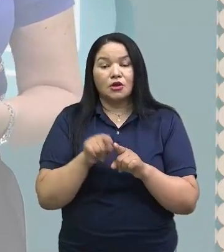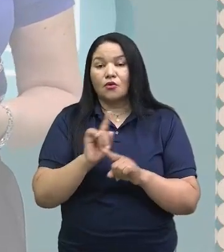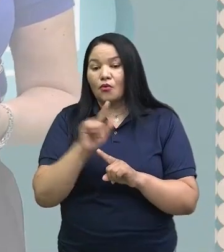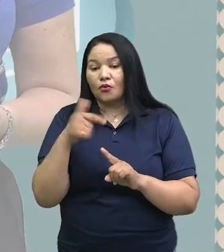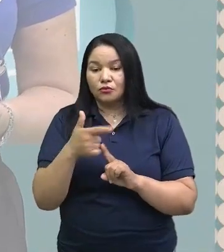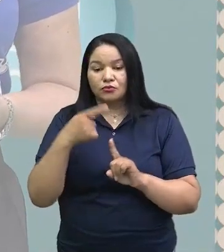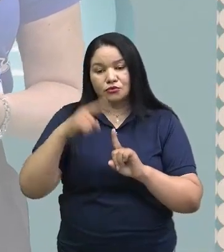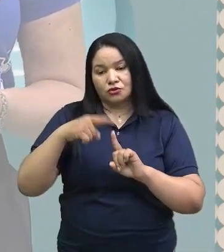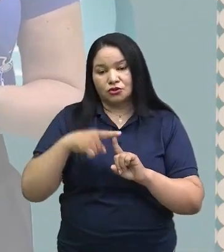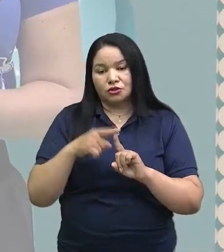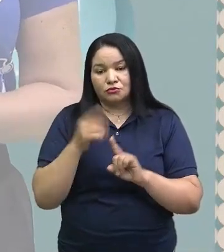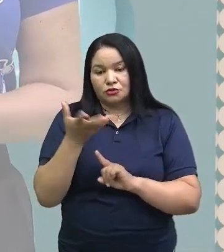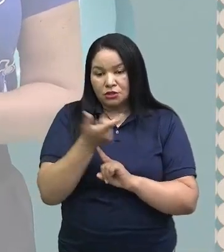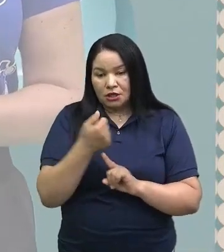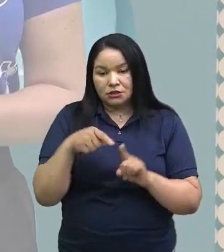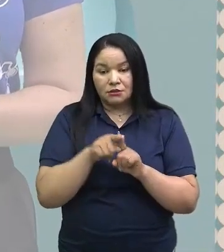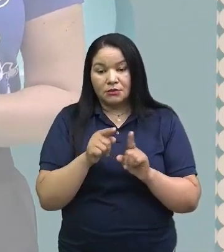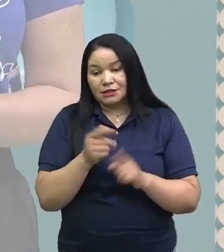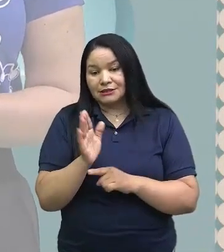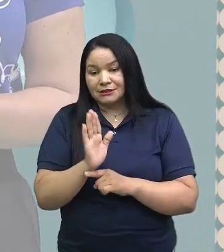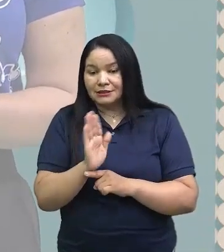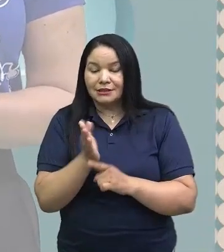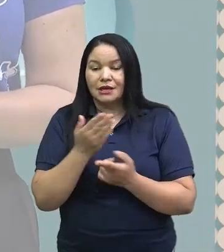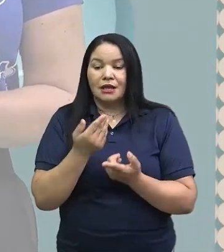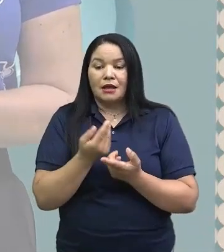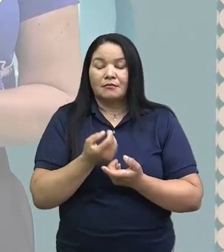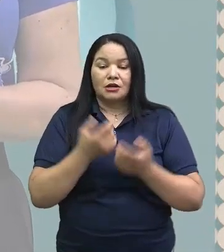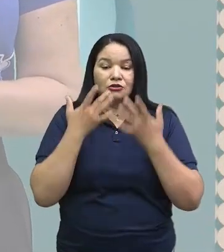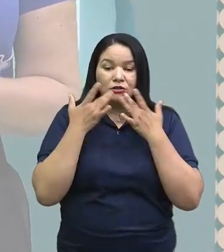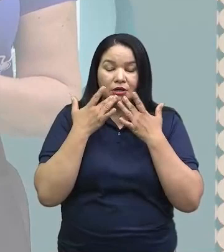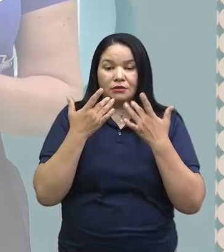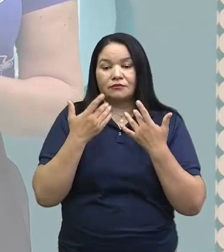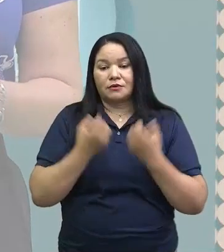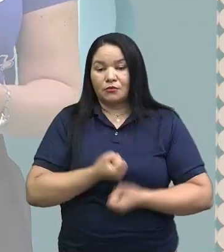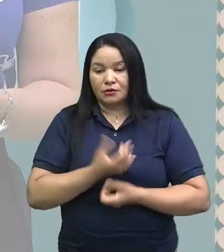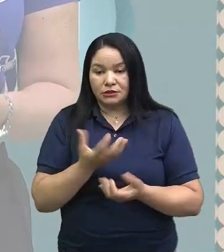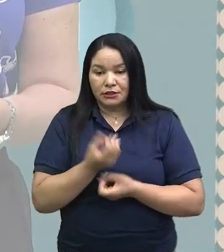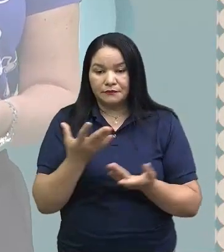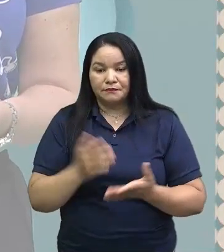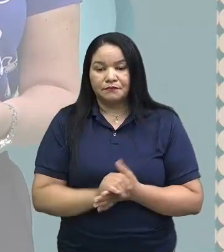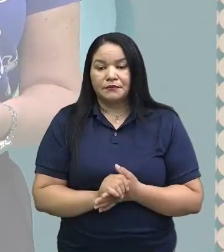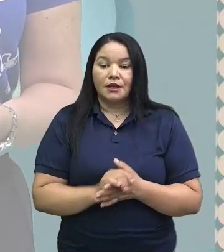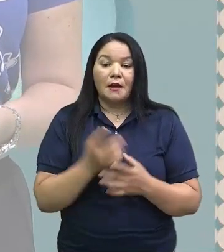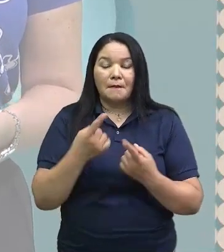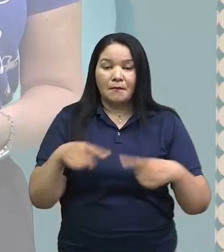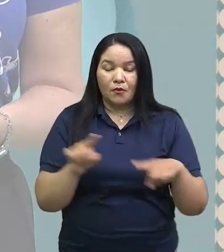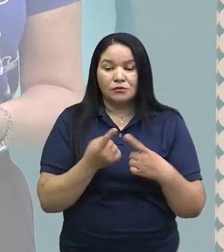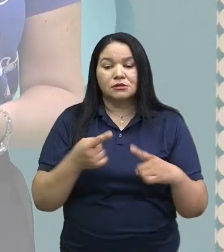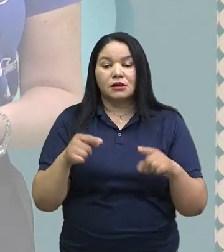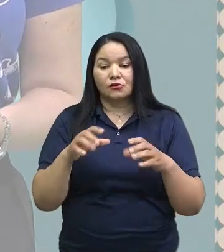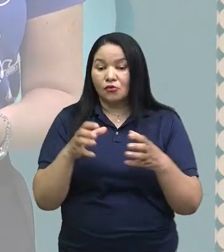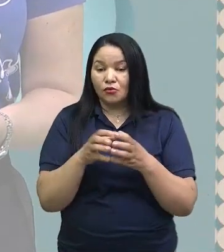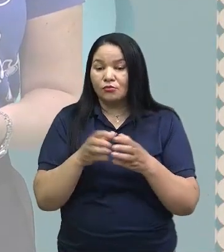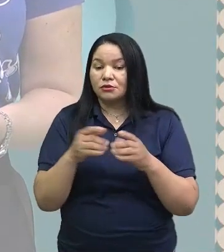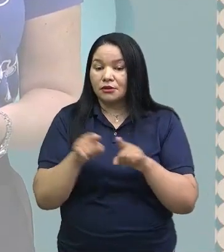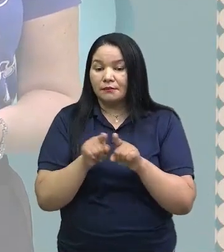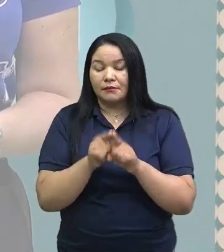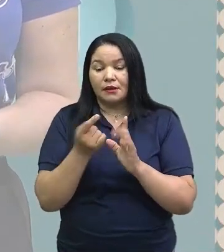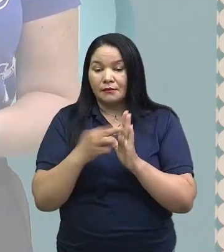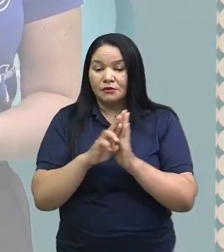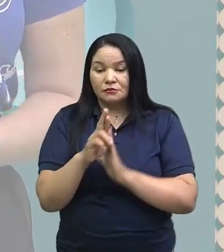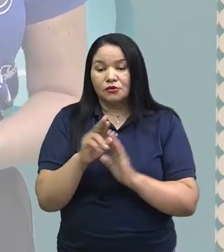arte como cinema, teatro e poesia. Musicalmente, a Tropicália representou